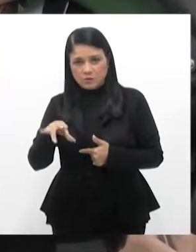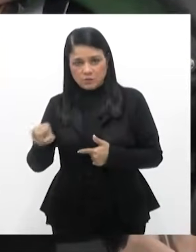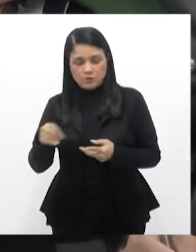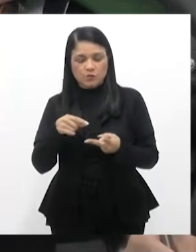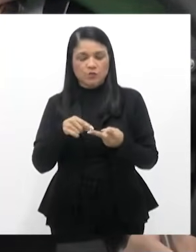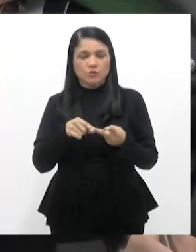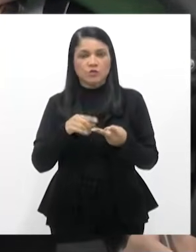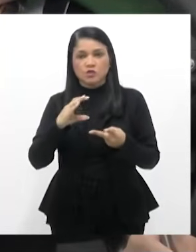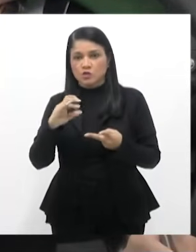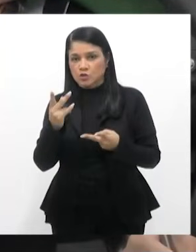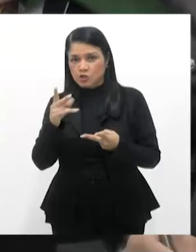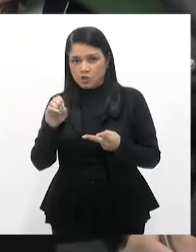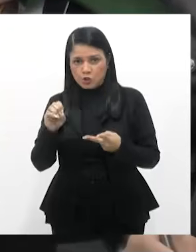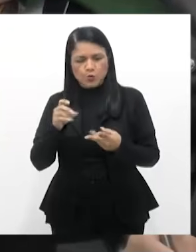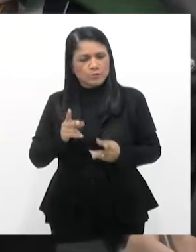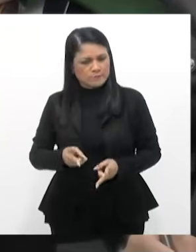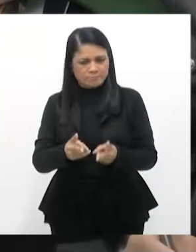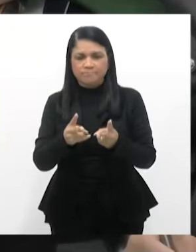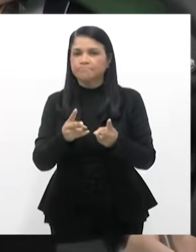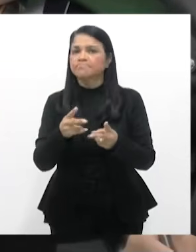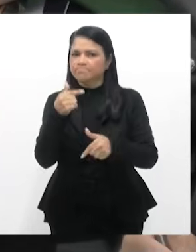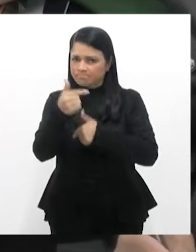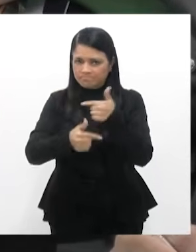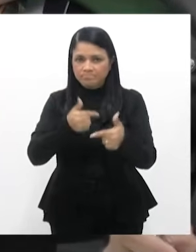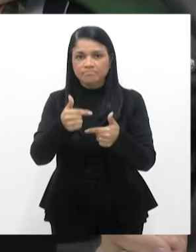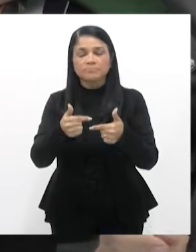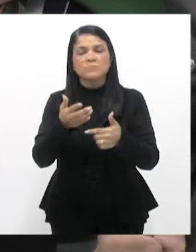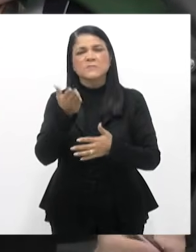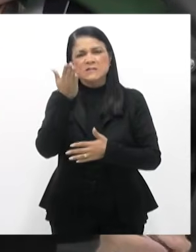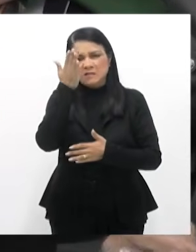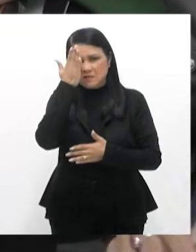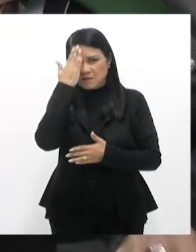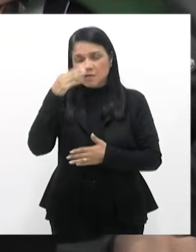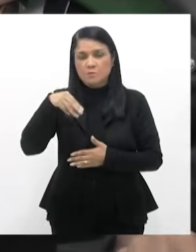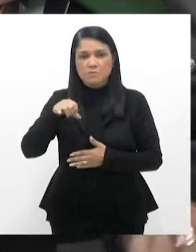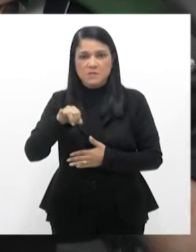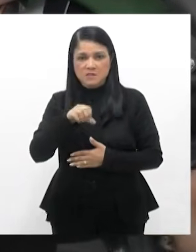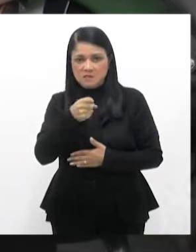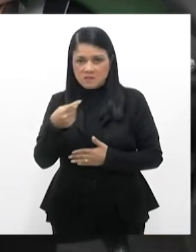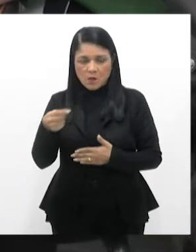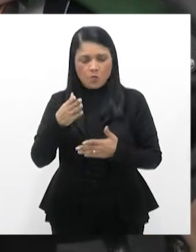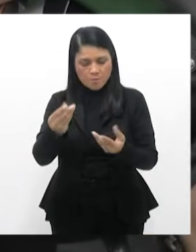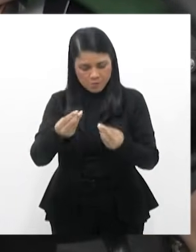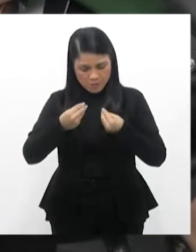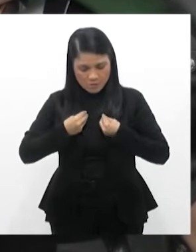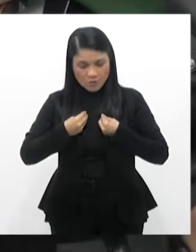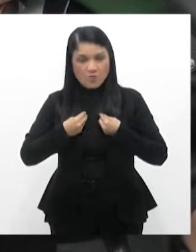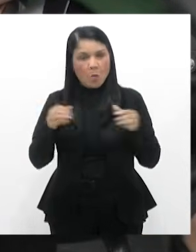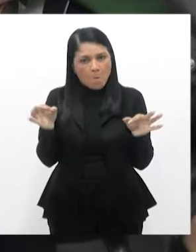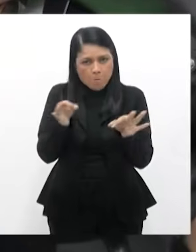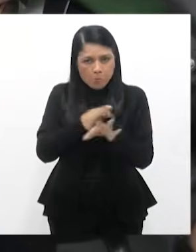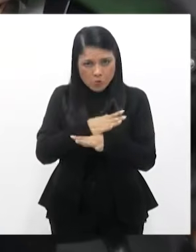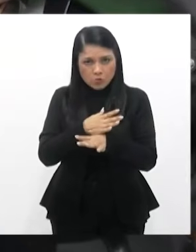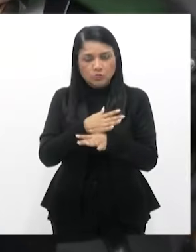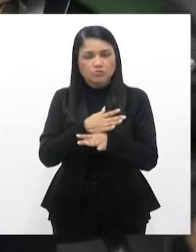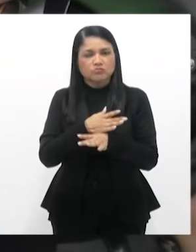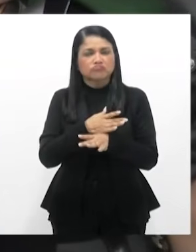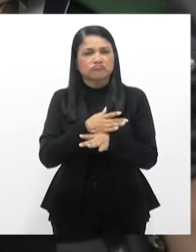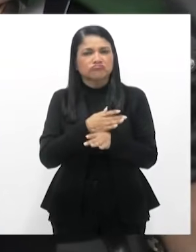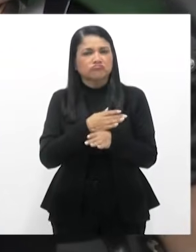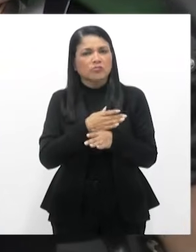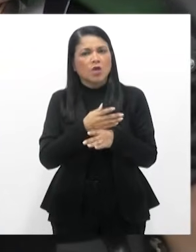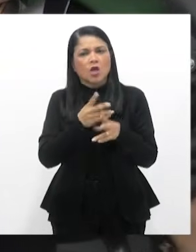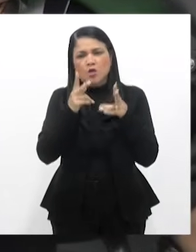pode desmerecer, e hoje eu sei da missão que me foi dada, e eu estou pronto, como faço em várias outras